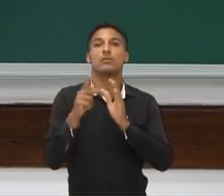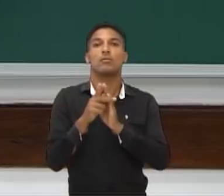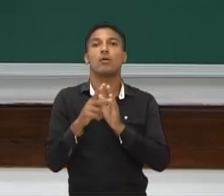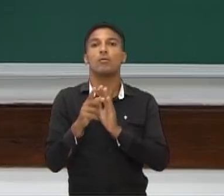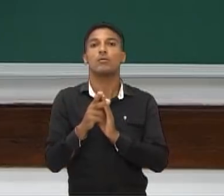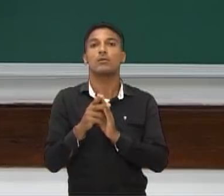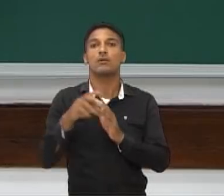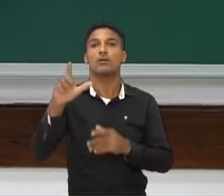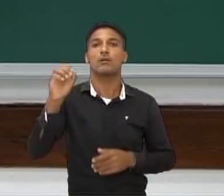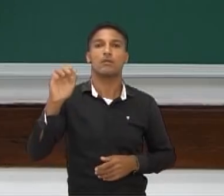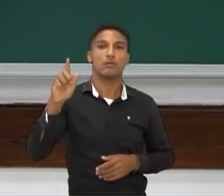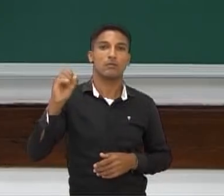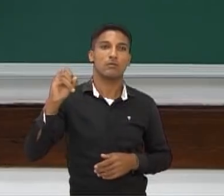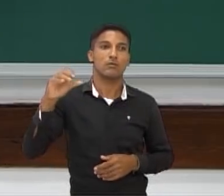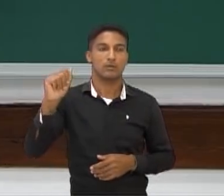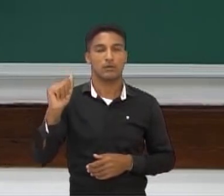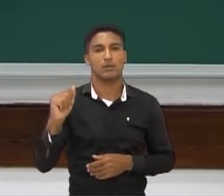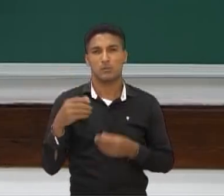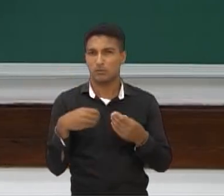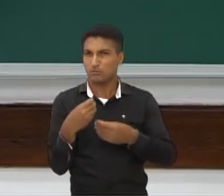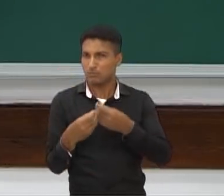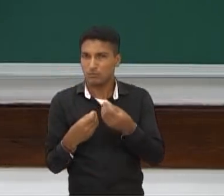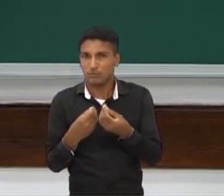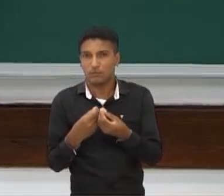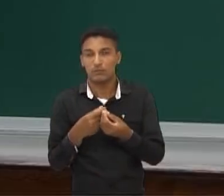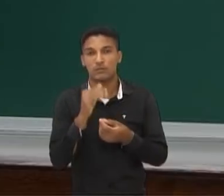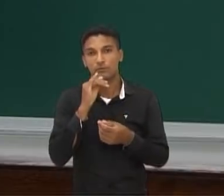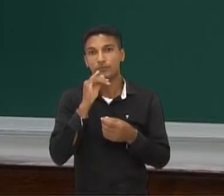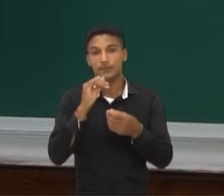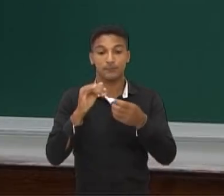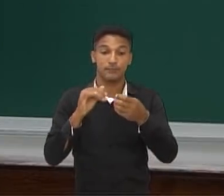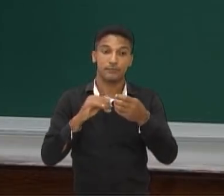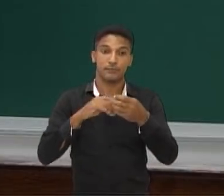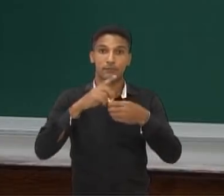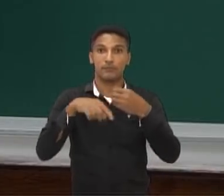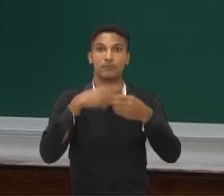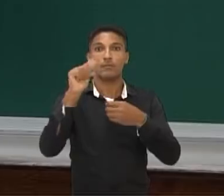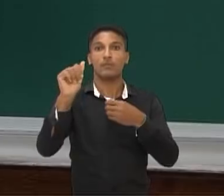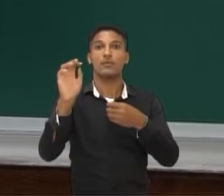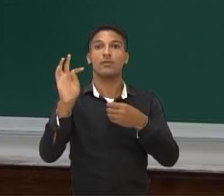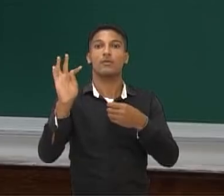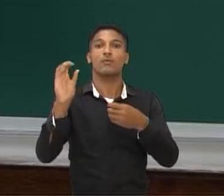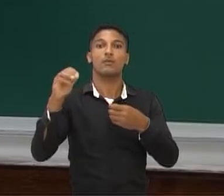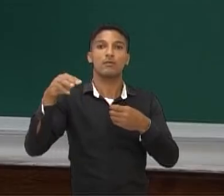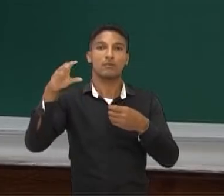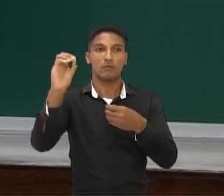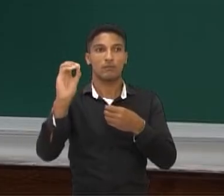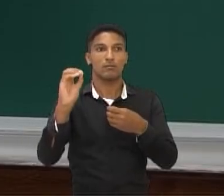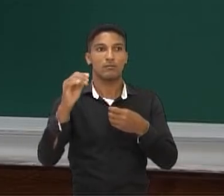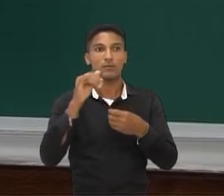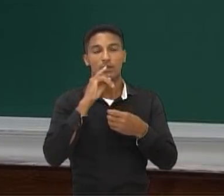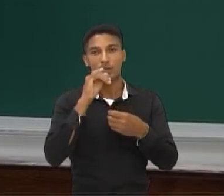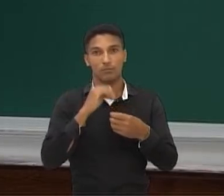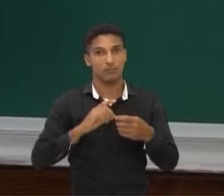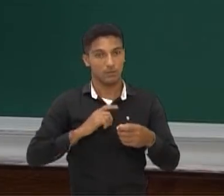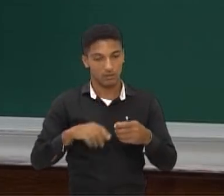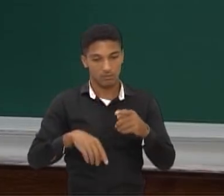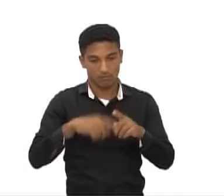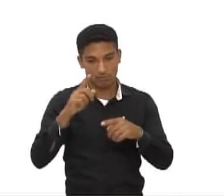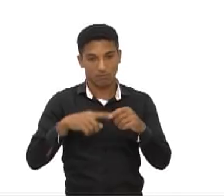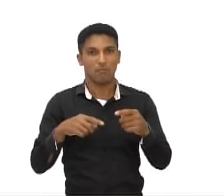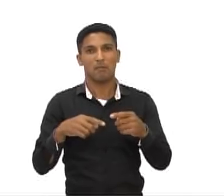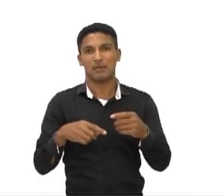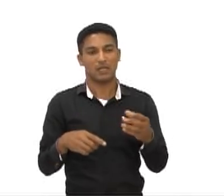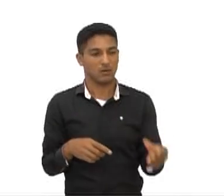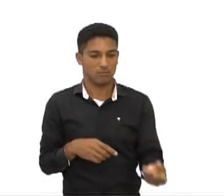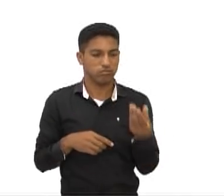a ideia do átomo. O átomo, eles pensaram o seguinte, olha só, se eu pego a matéria, peguei lá um